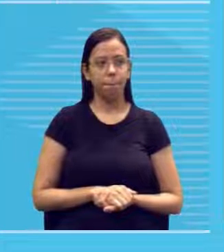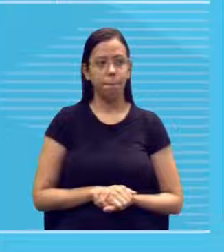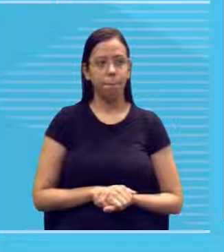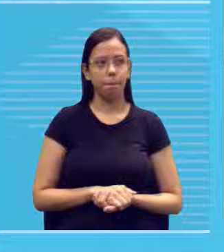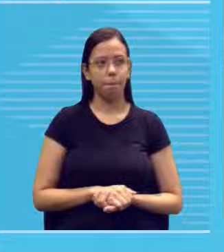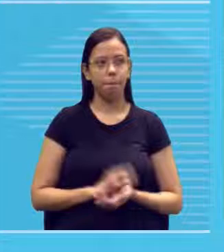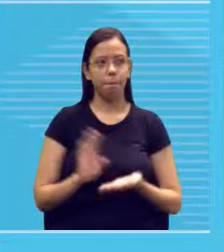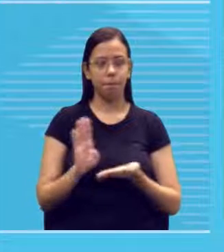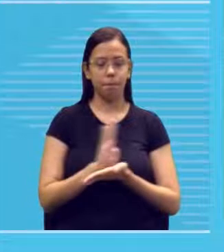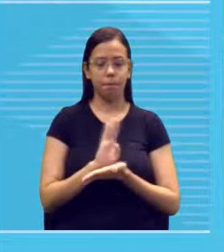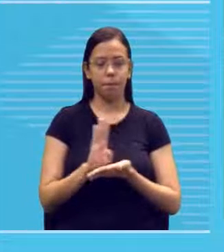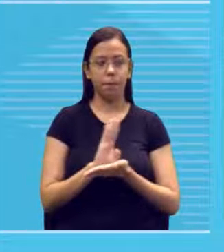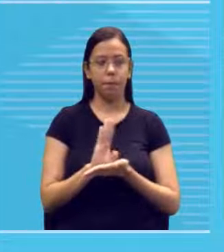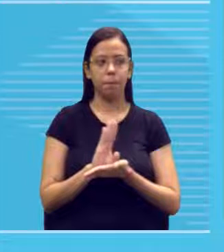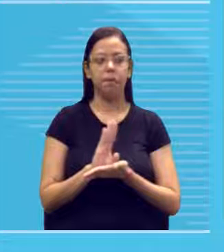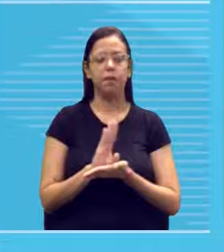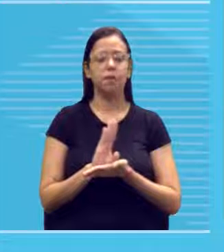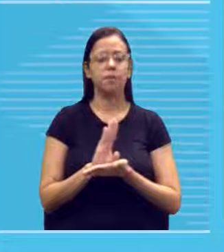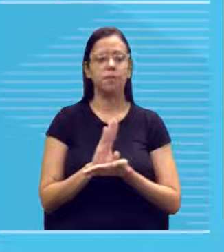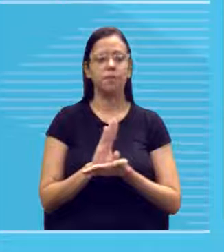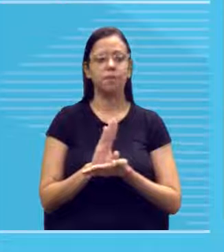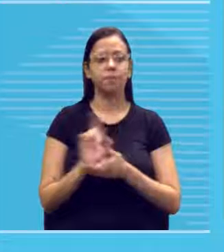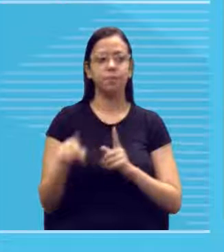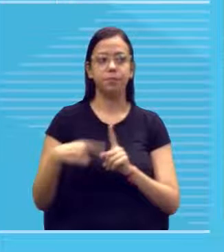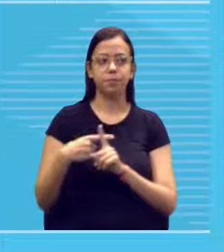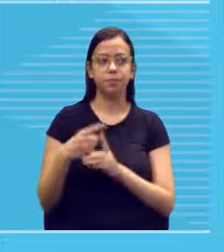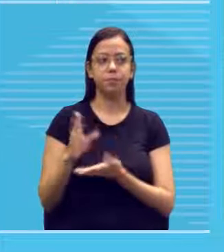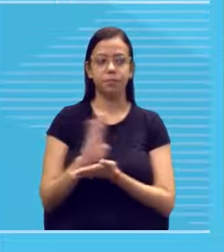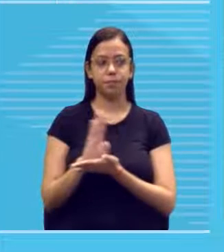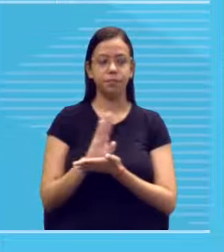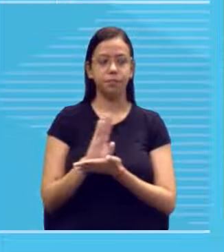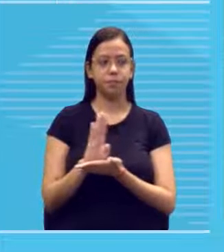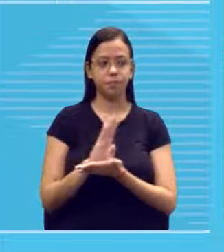base maior mais Base menor